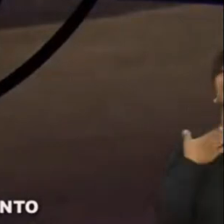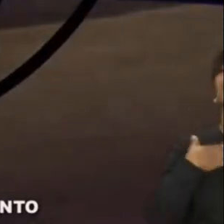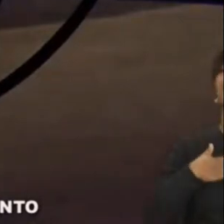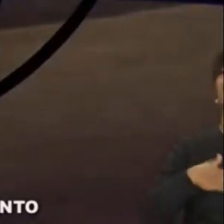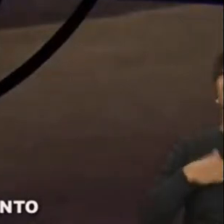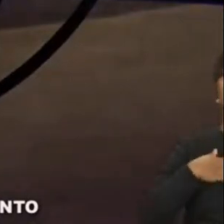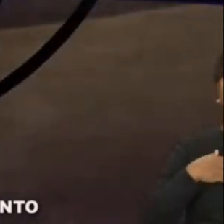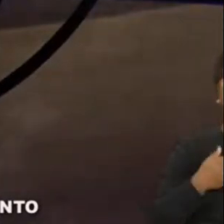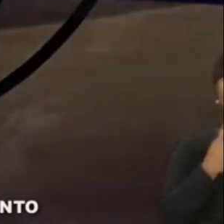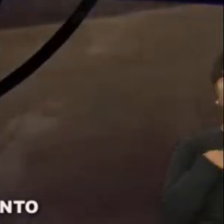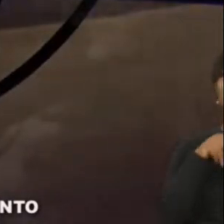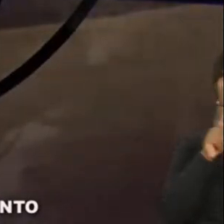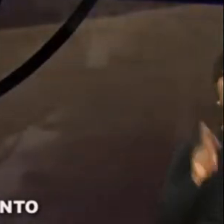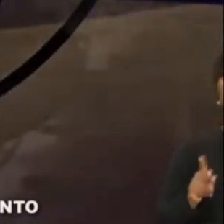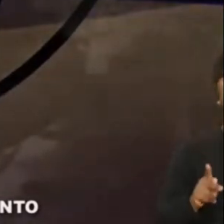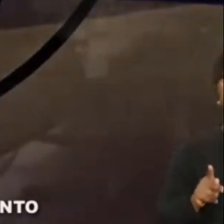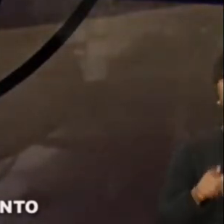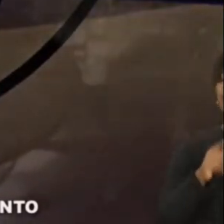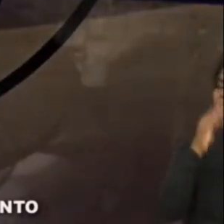em paz.